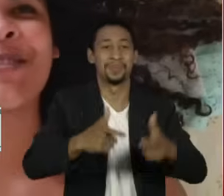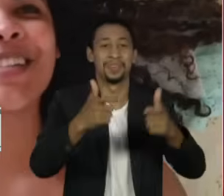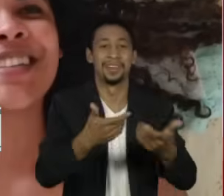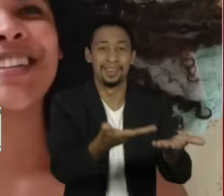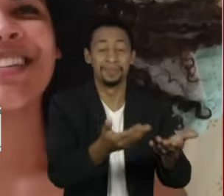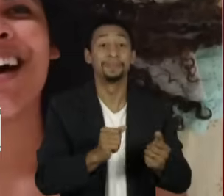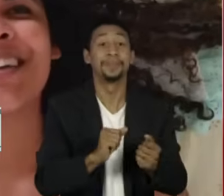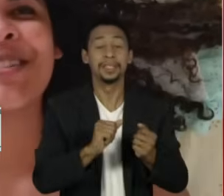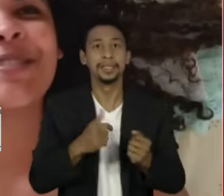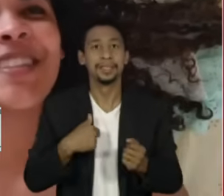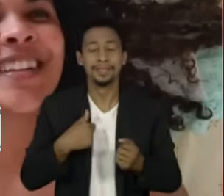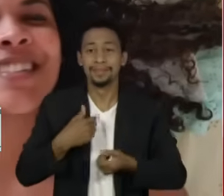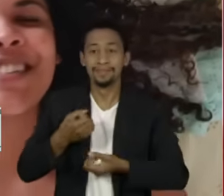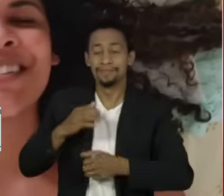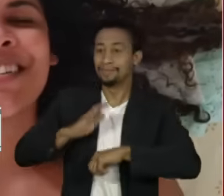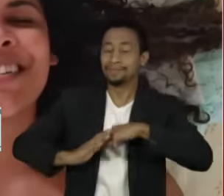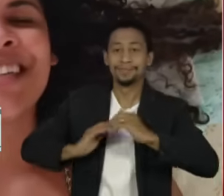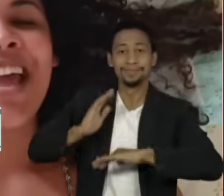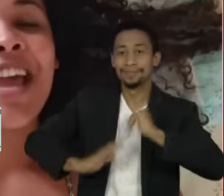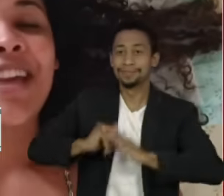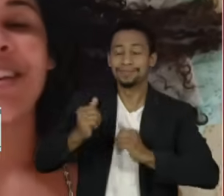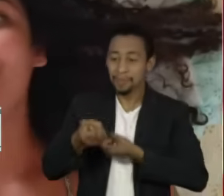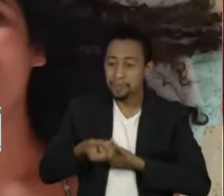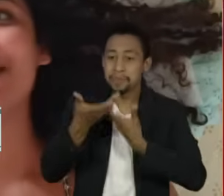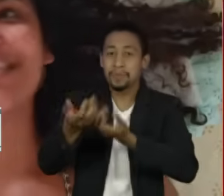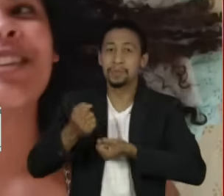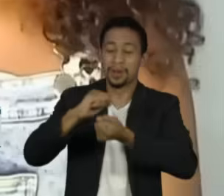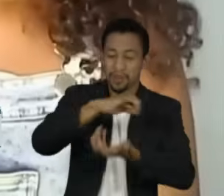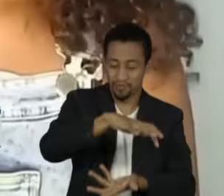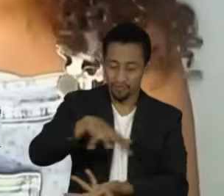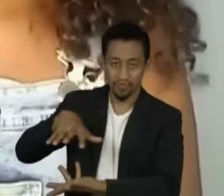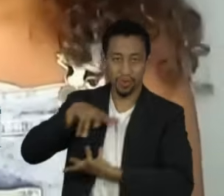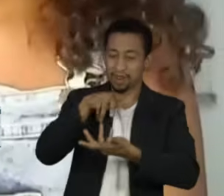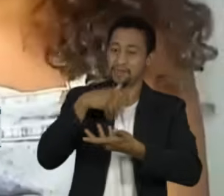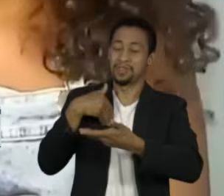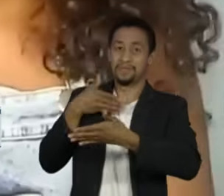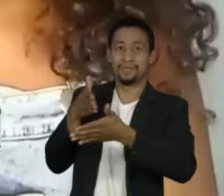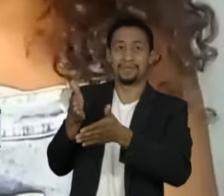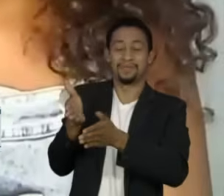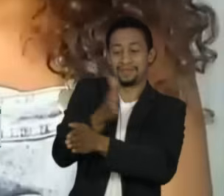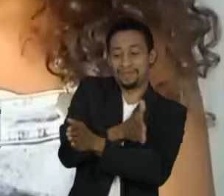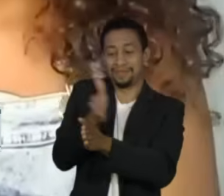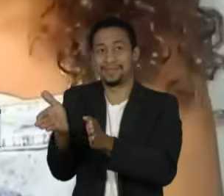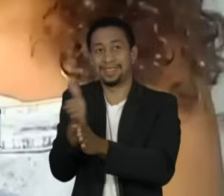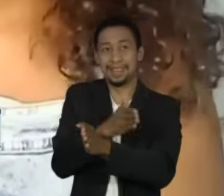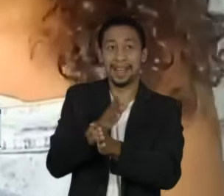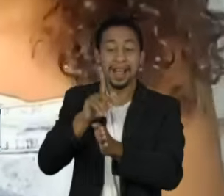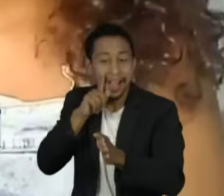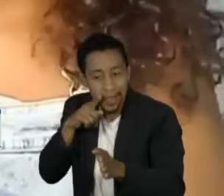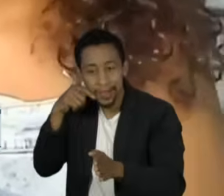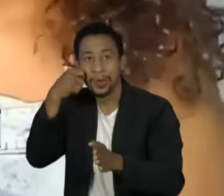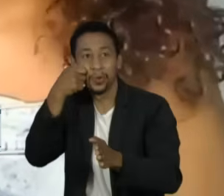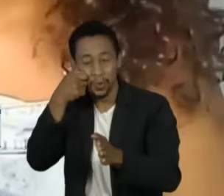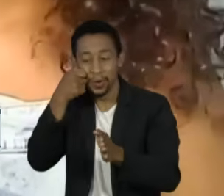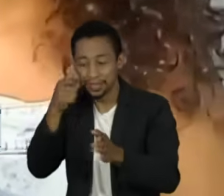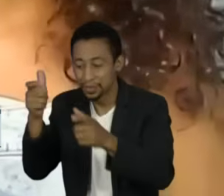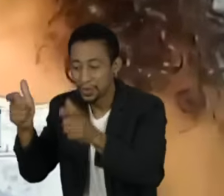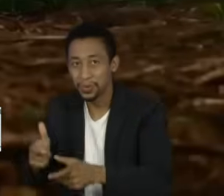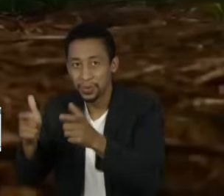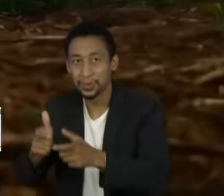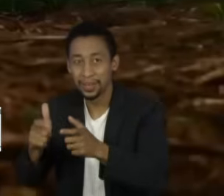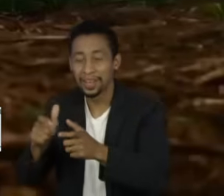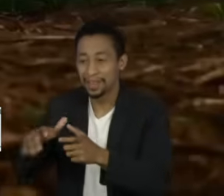Com a força de suas palavras, desafiou a geografia. Eu estou em Alagoas, no povoado chamado Novo